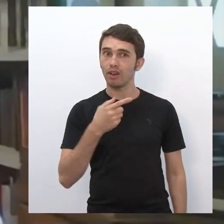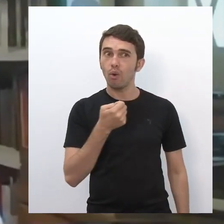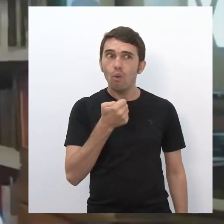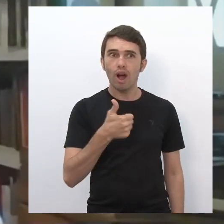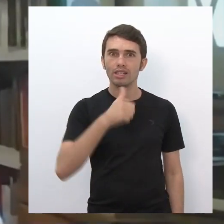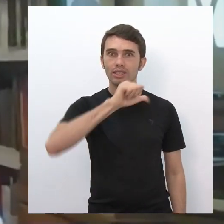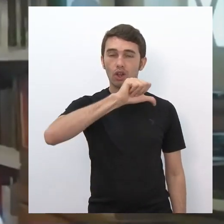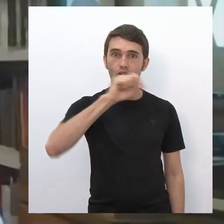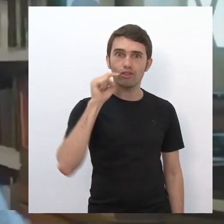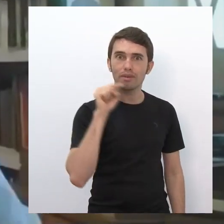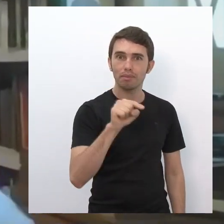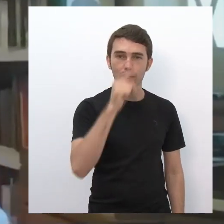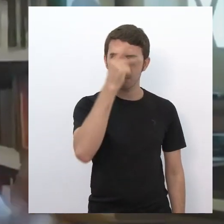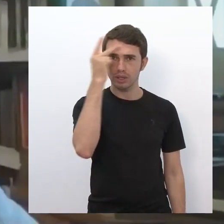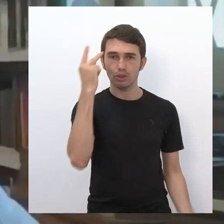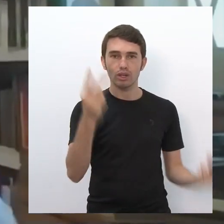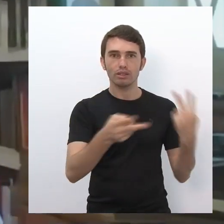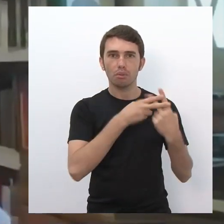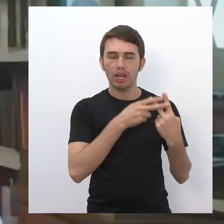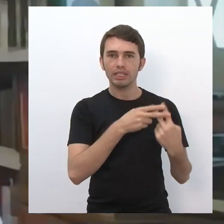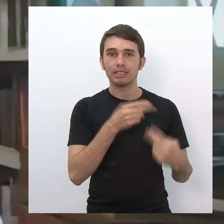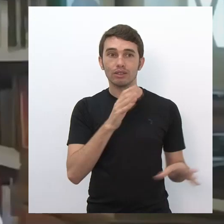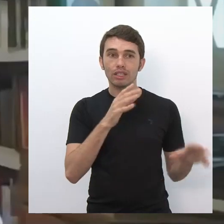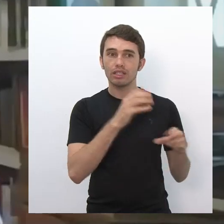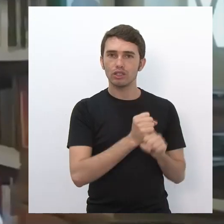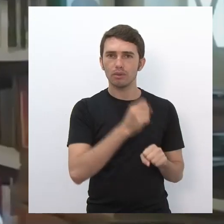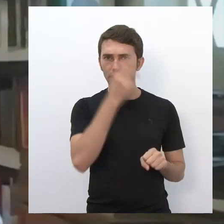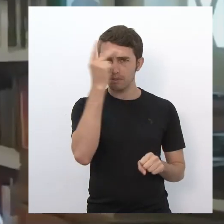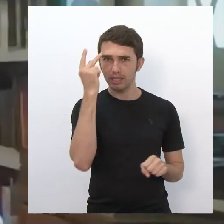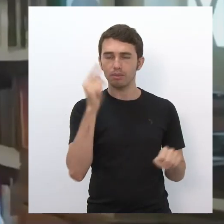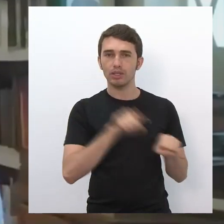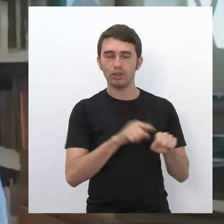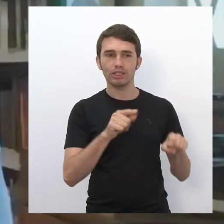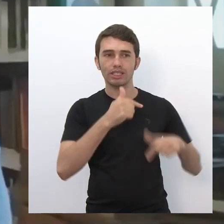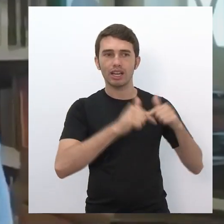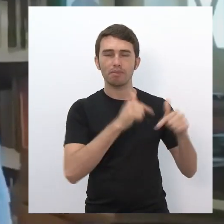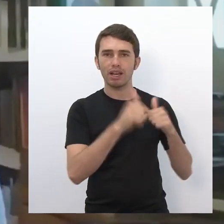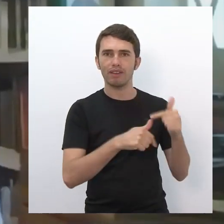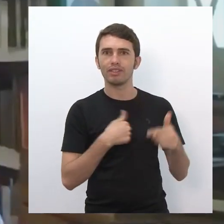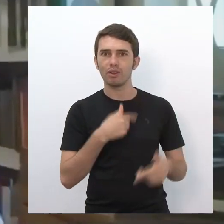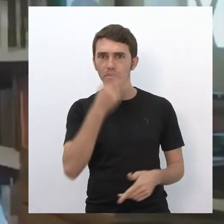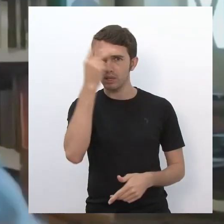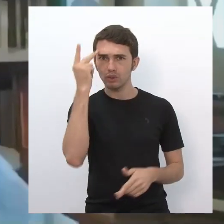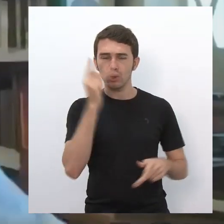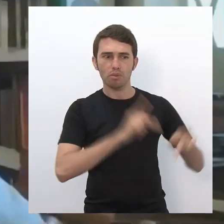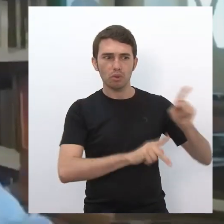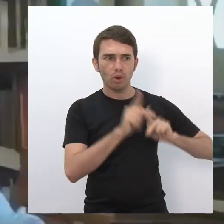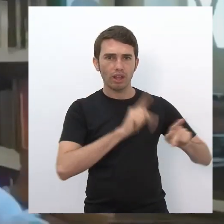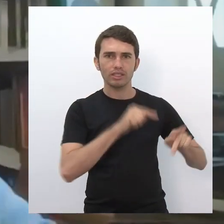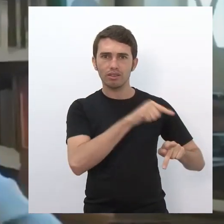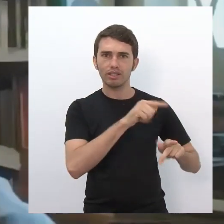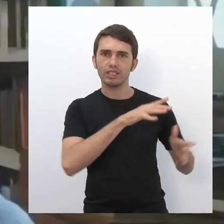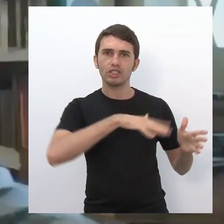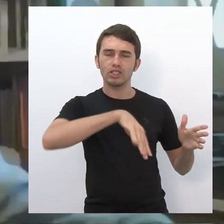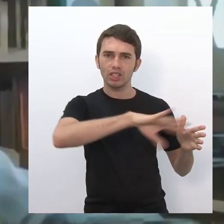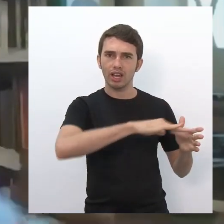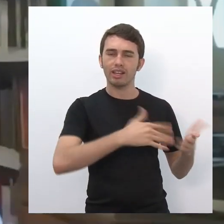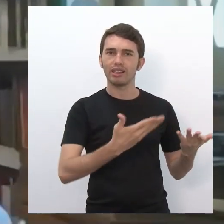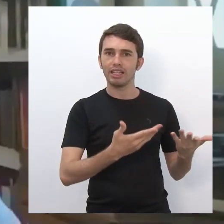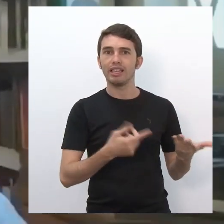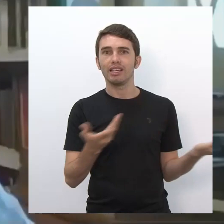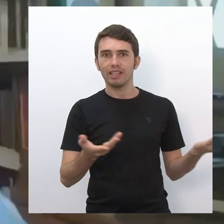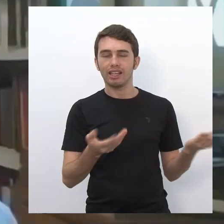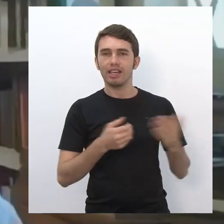detentos, né? Se você soma ainda todas as pessoas que trabalhavam, você imagina a população que existia e que, naturalmente,